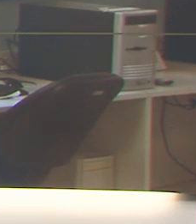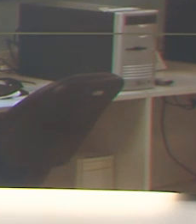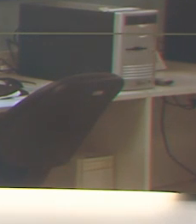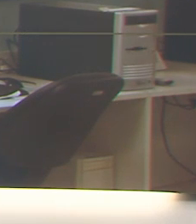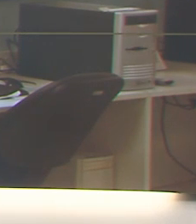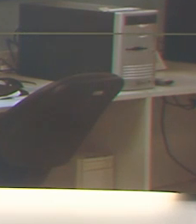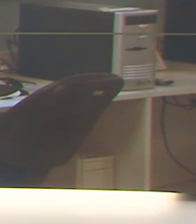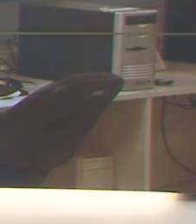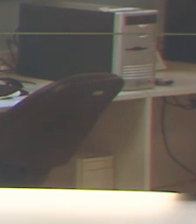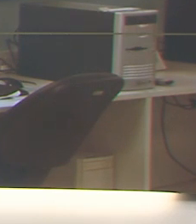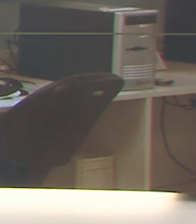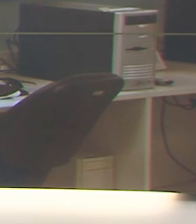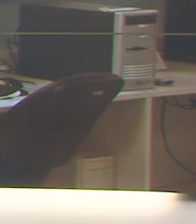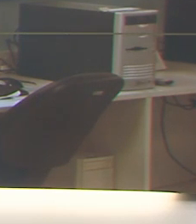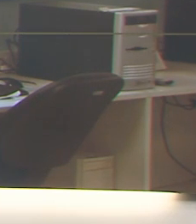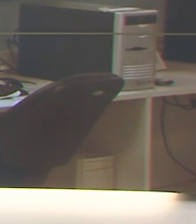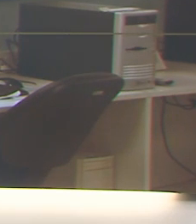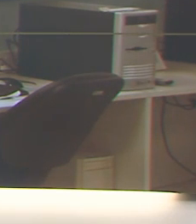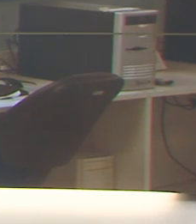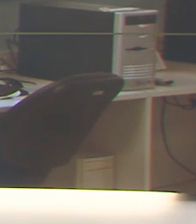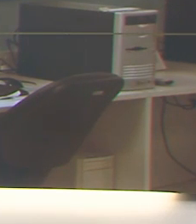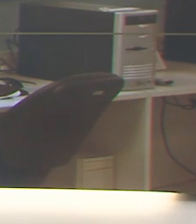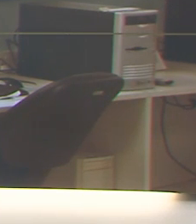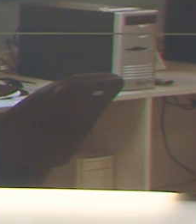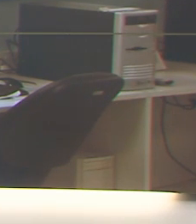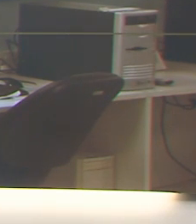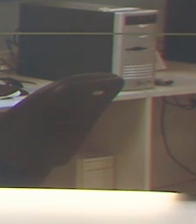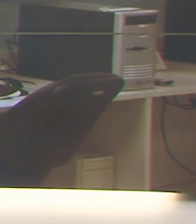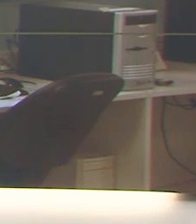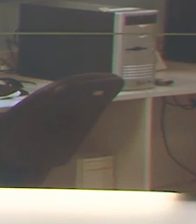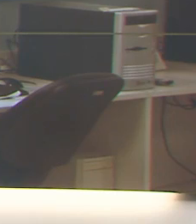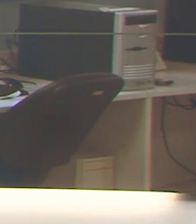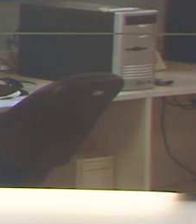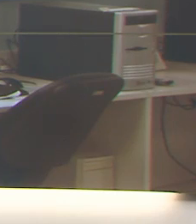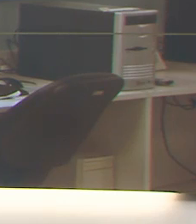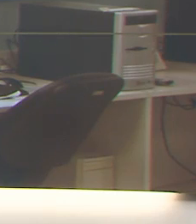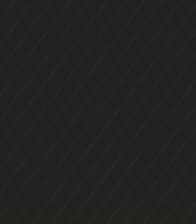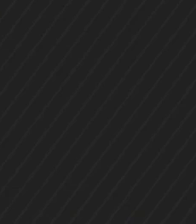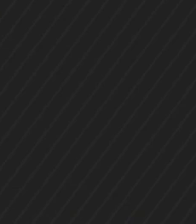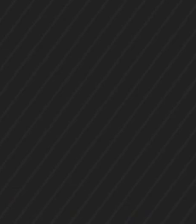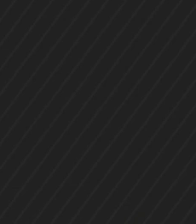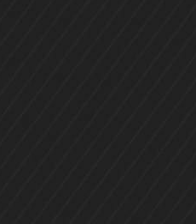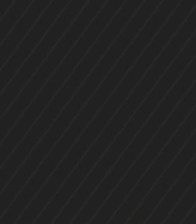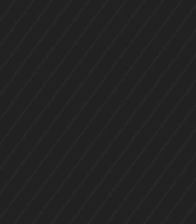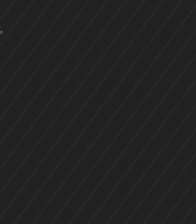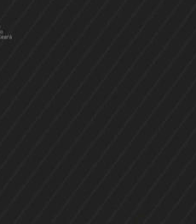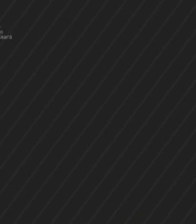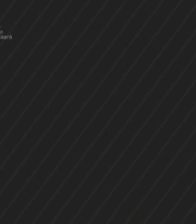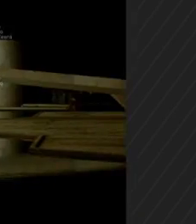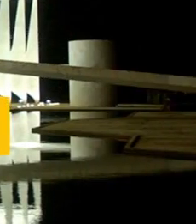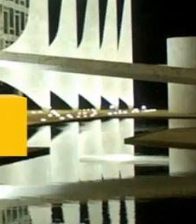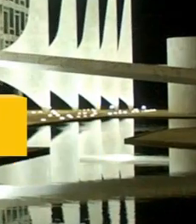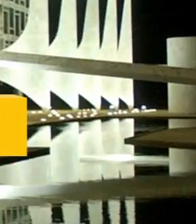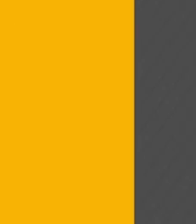hora em hora. Continue com a gente aqui na NBR, a TV do Governo Federal.